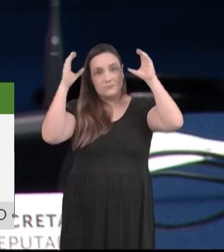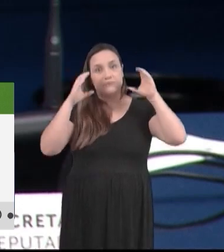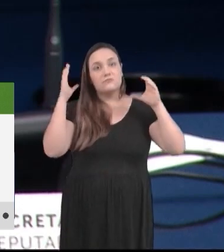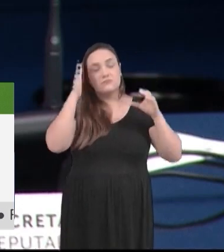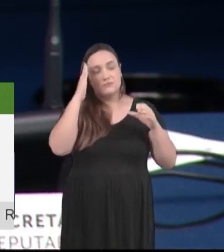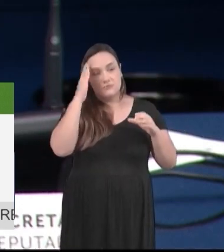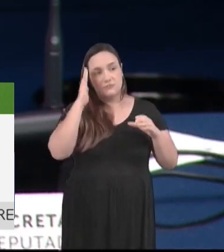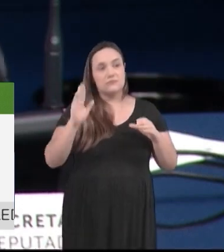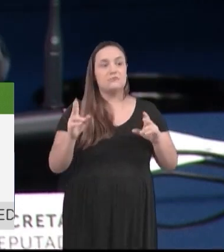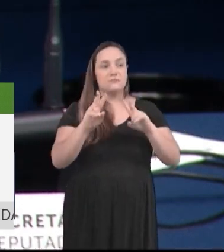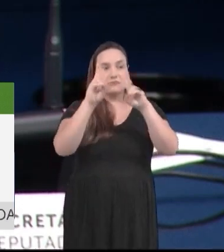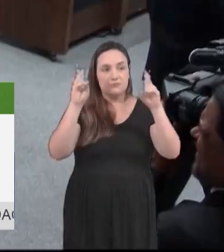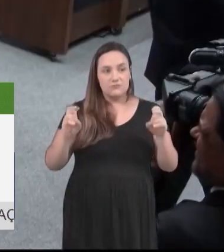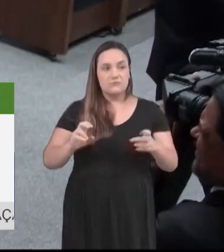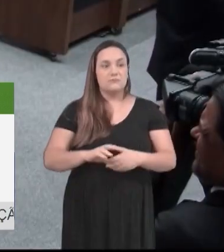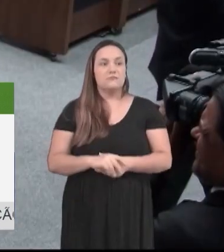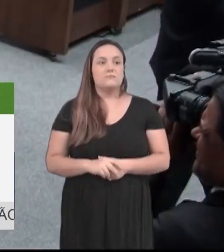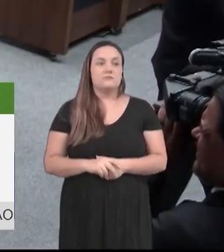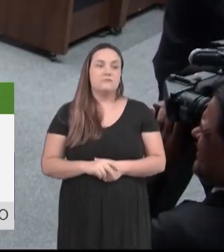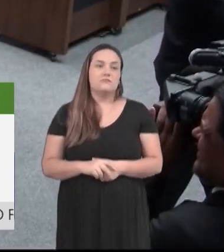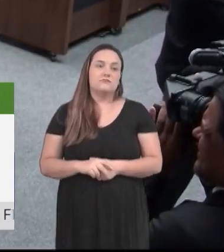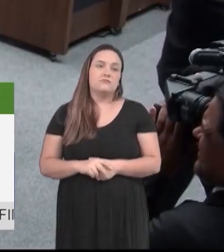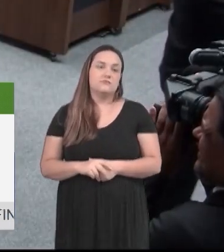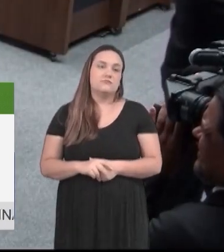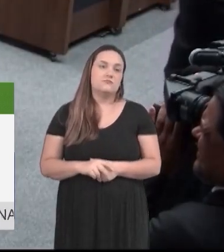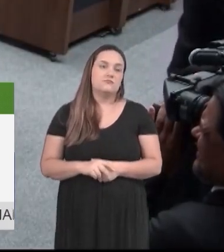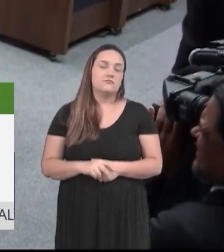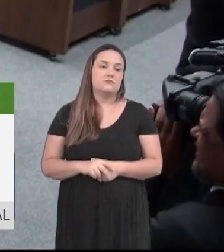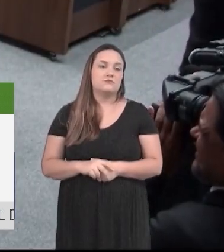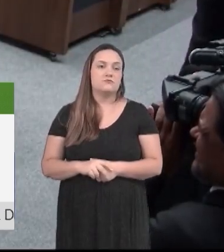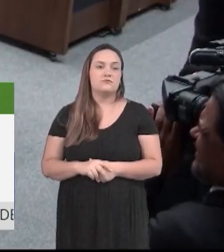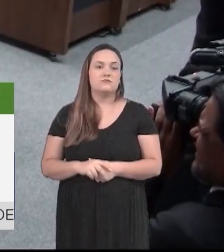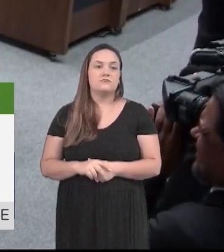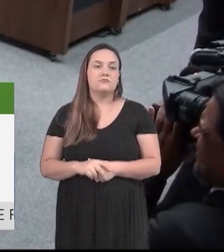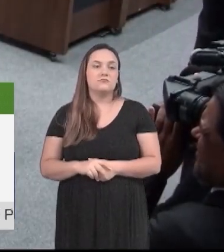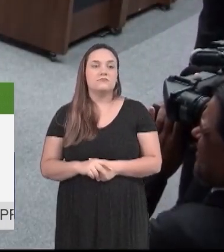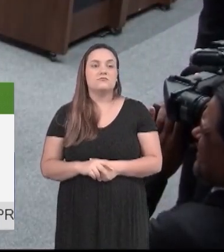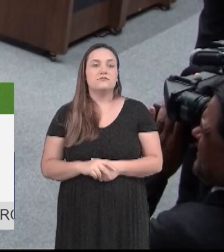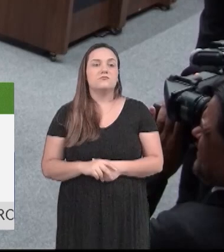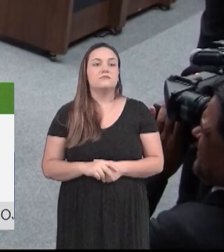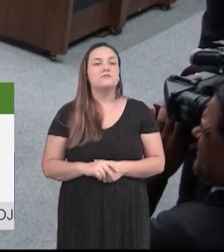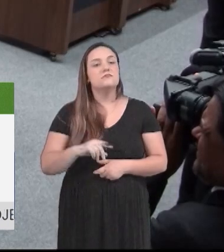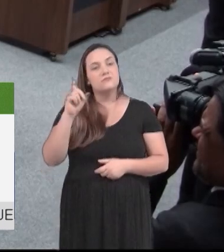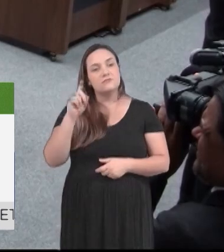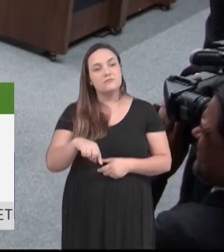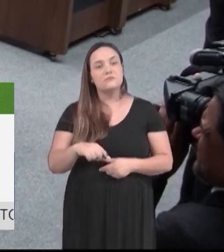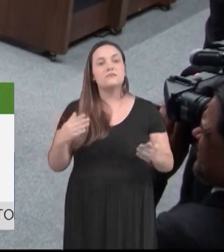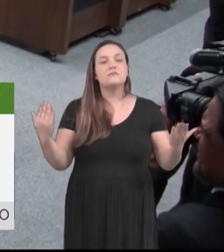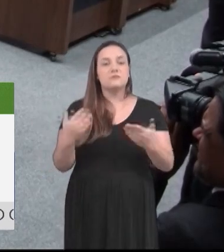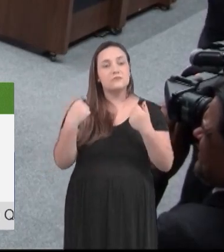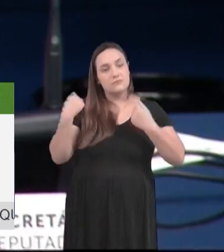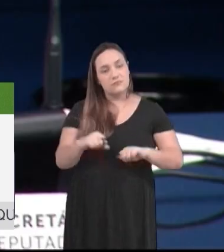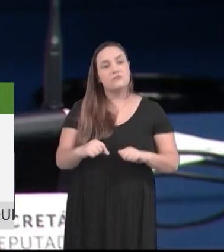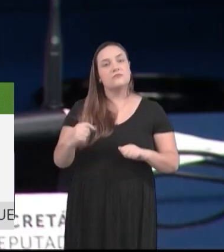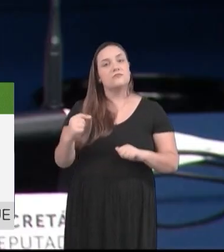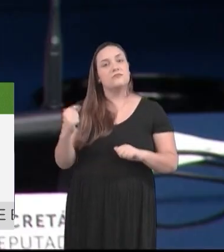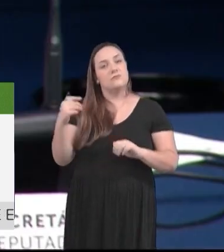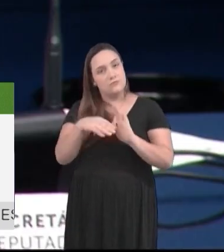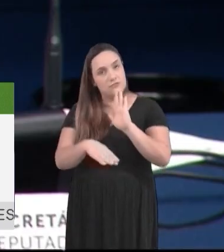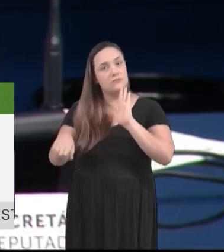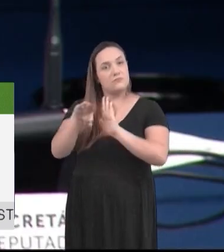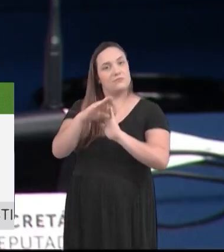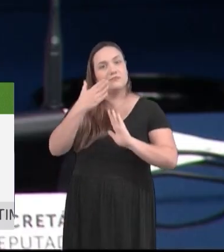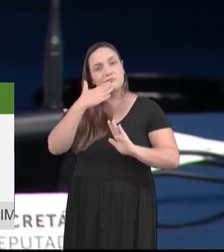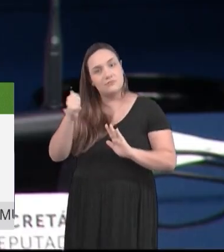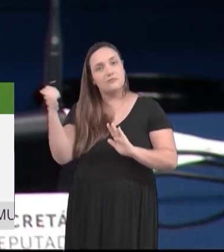trabalhamos esse assunto em conjunto, para que possa ser referência também no transplante de rim. De modo